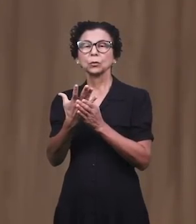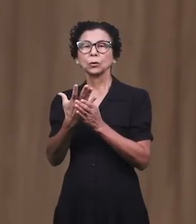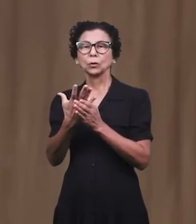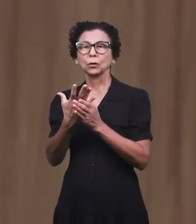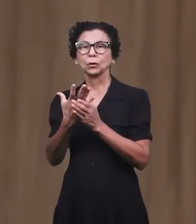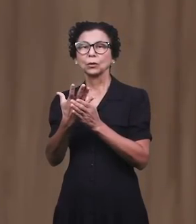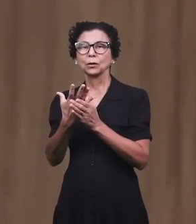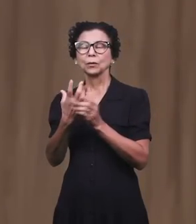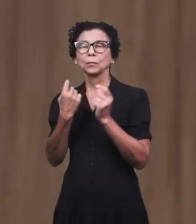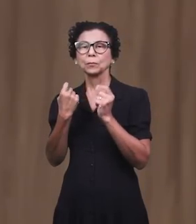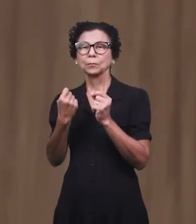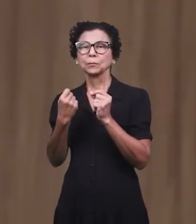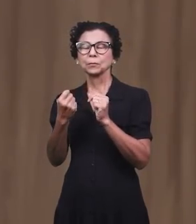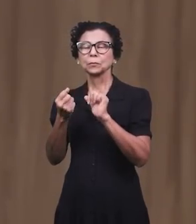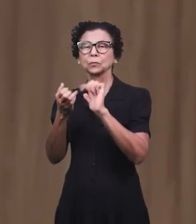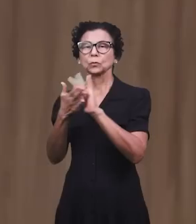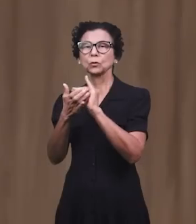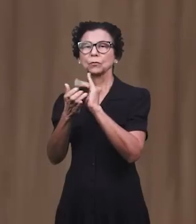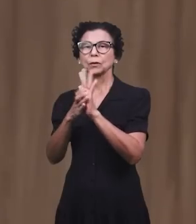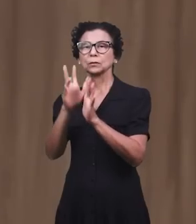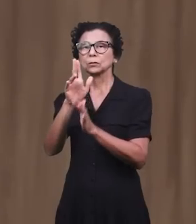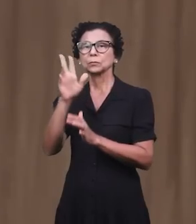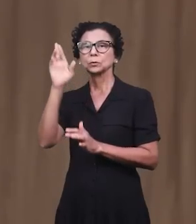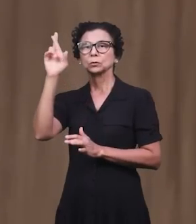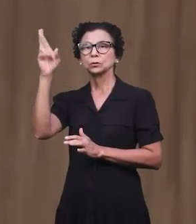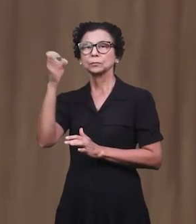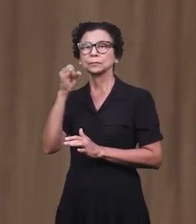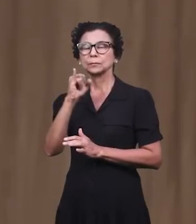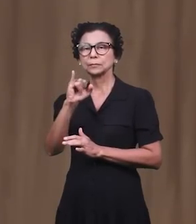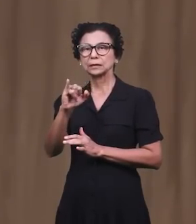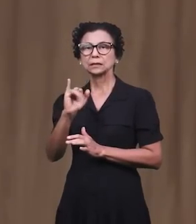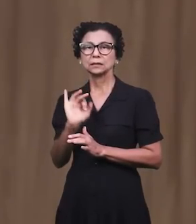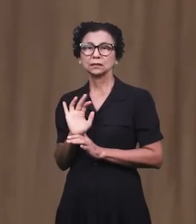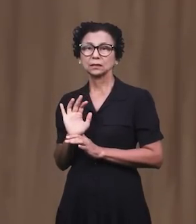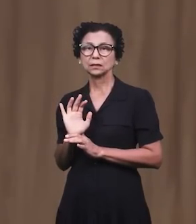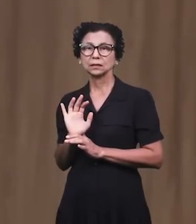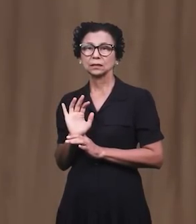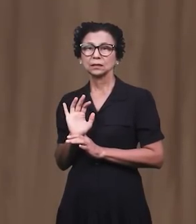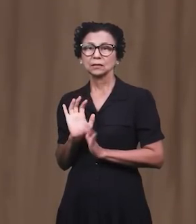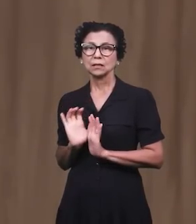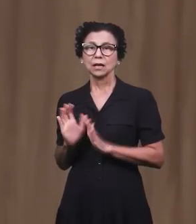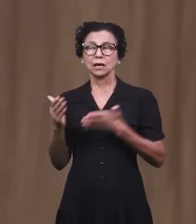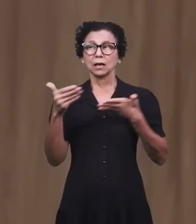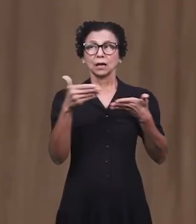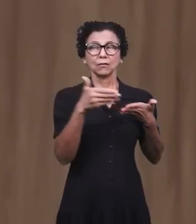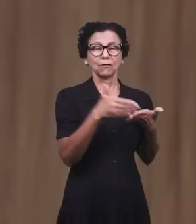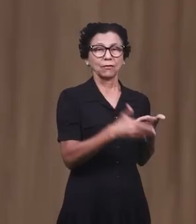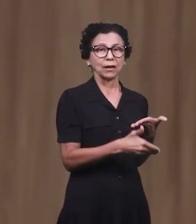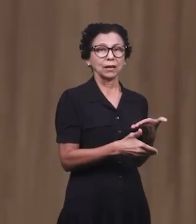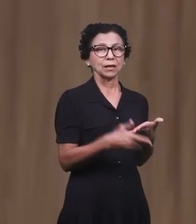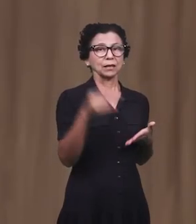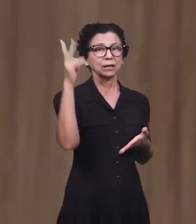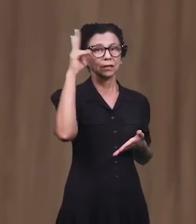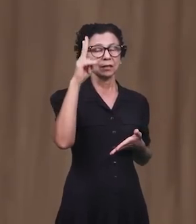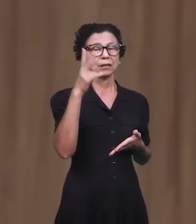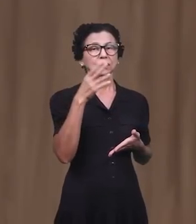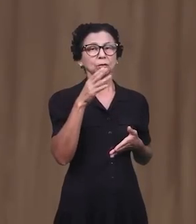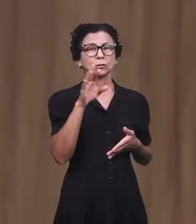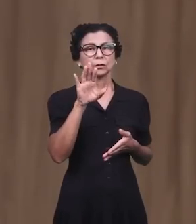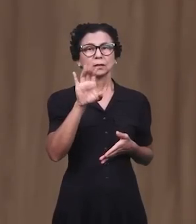afasta de Deus, aí a gente lembra dos ossos secos lá em Ezequiel. Mas Deus, que é riquíssimo